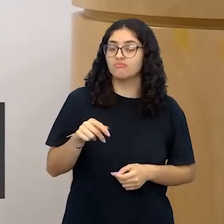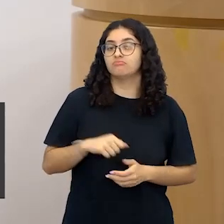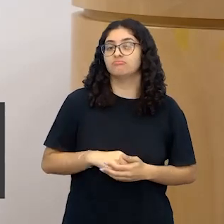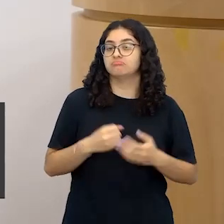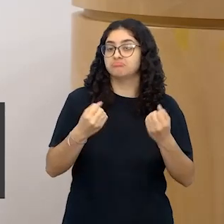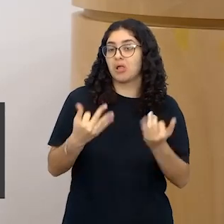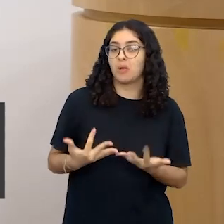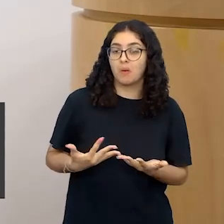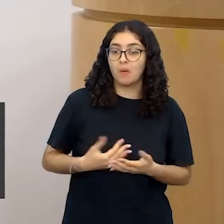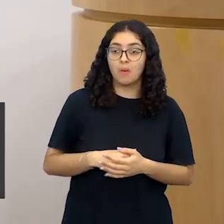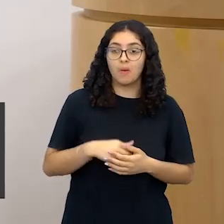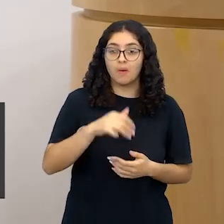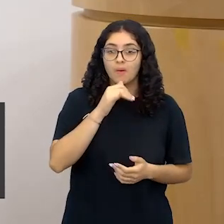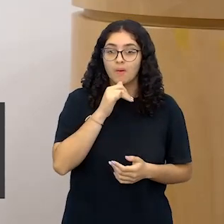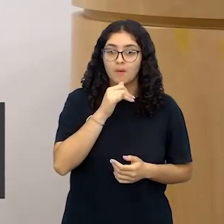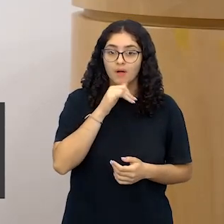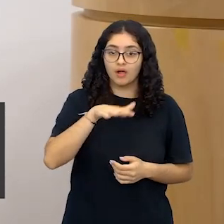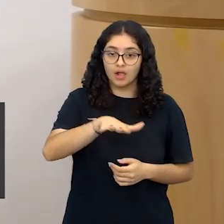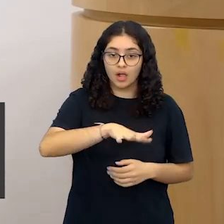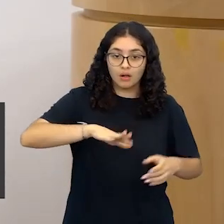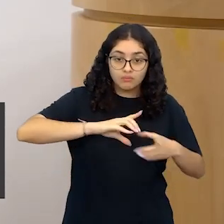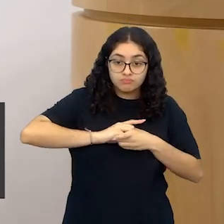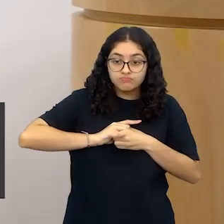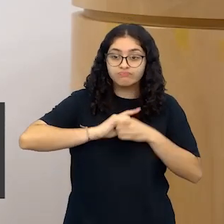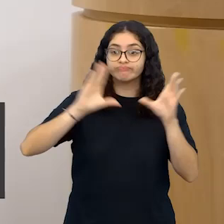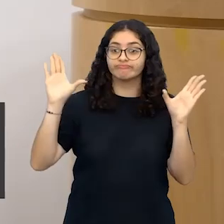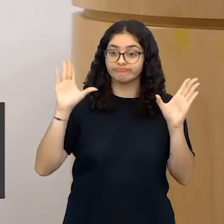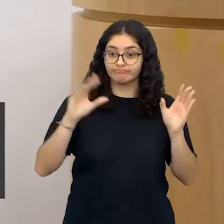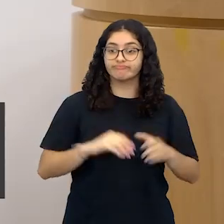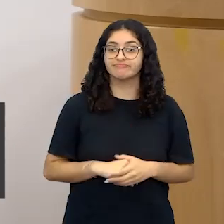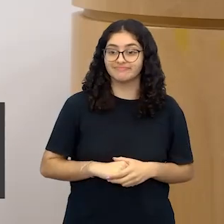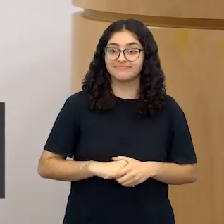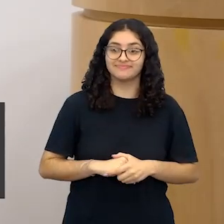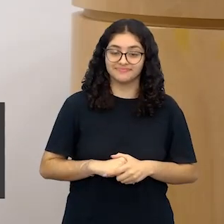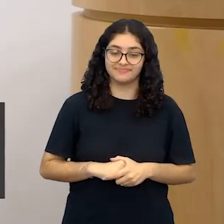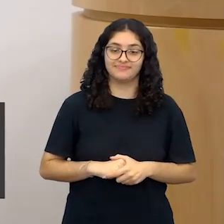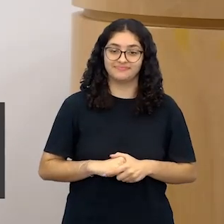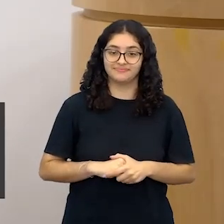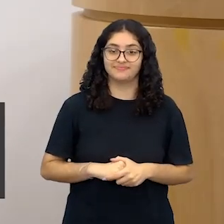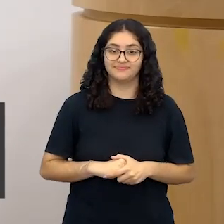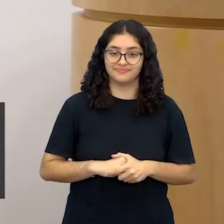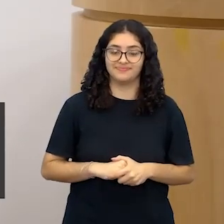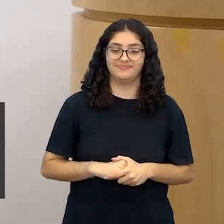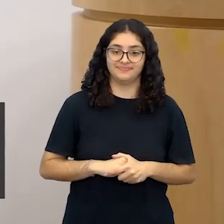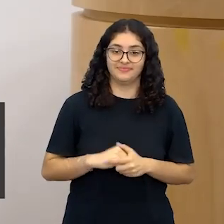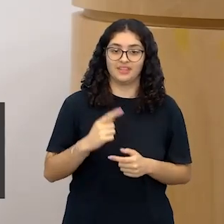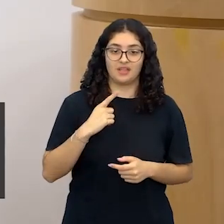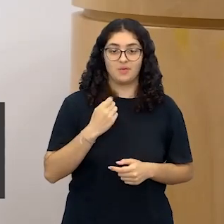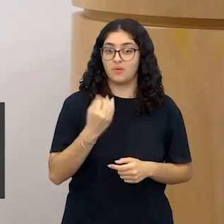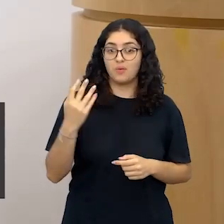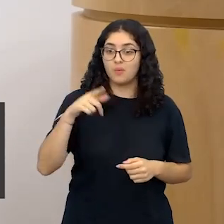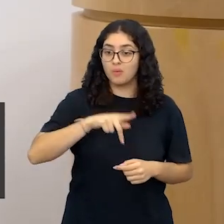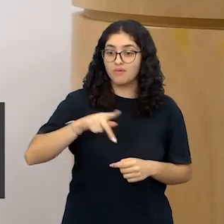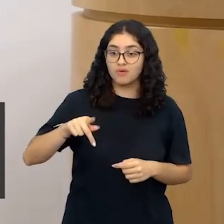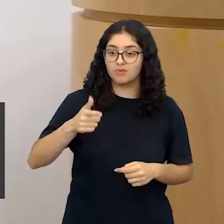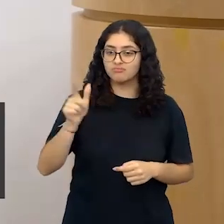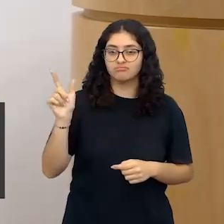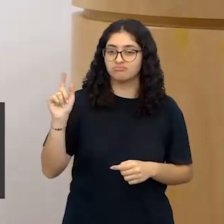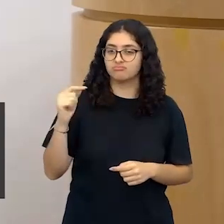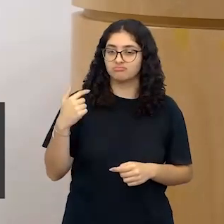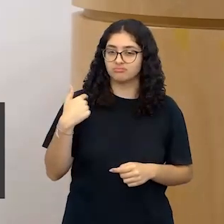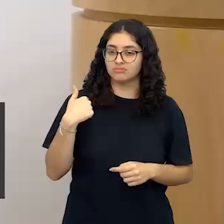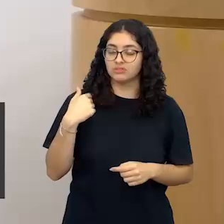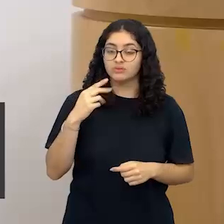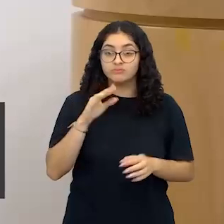trouxeram aqui pra gente espaços democráticos, viu, Tânia? Isso. Democrático. E alguns outros professores, que eu acabei fazendo